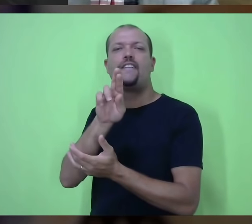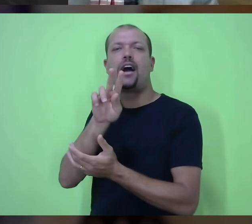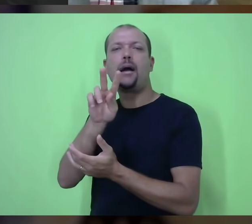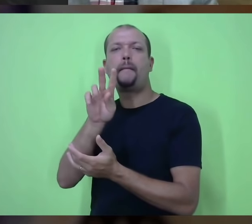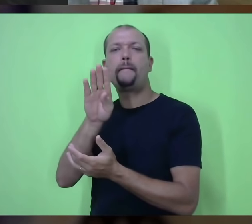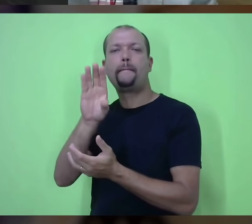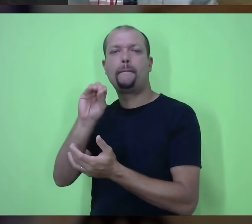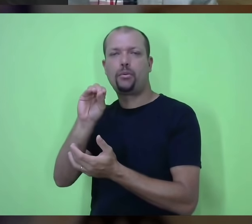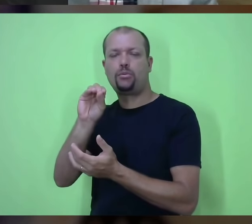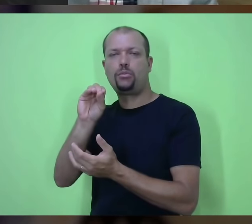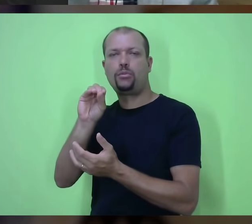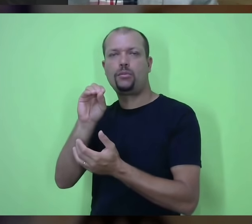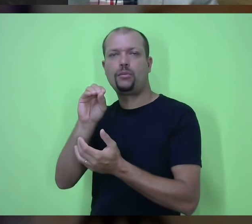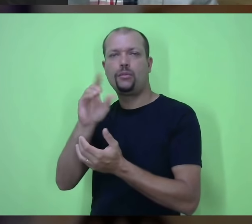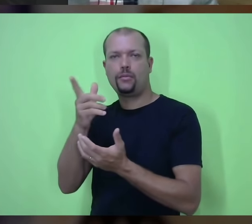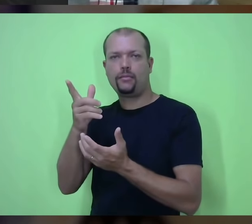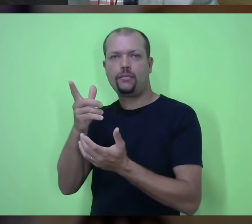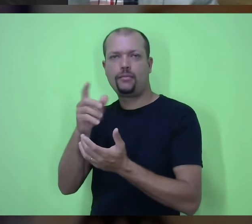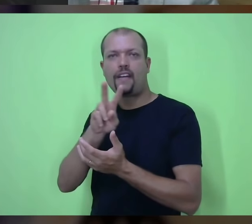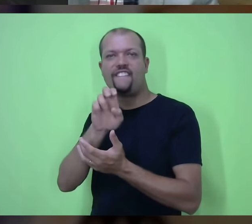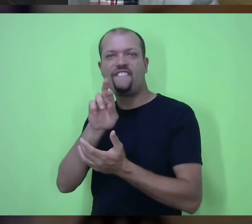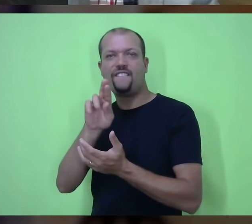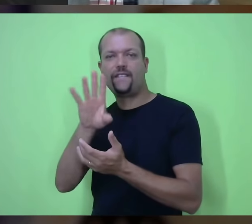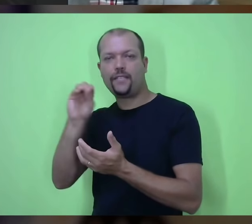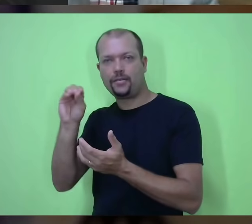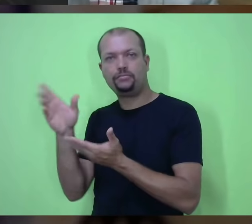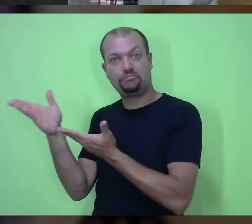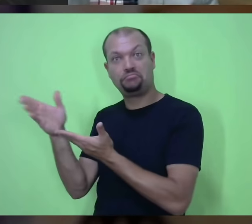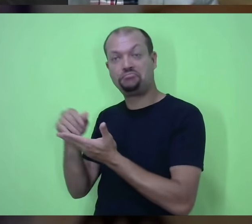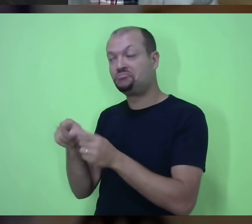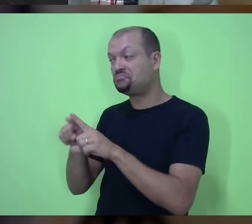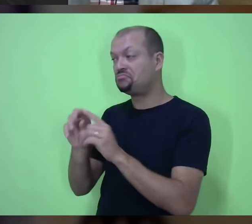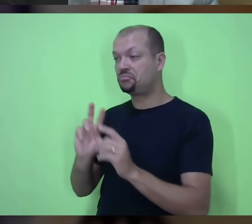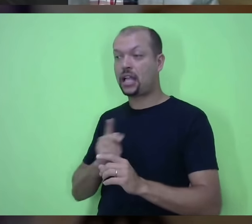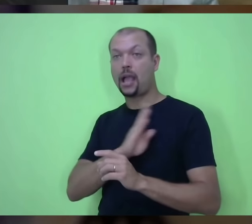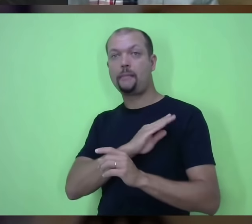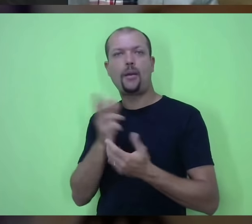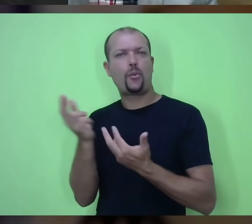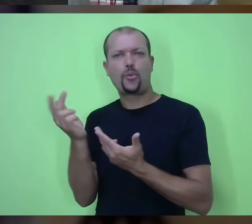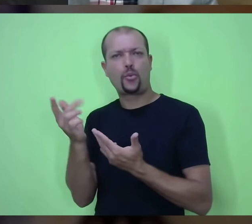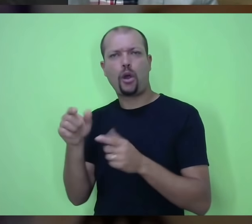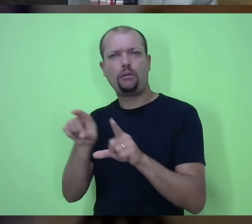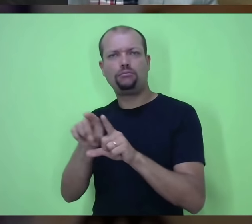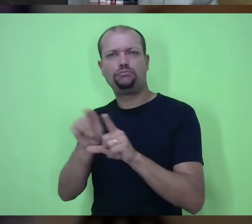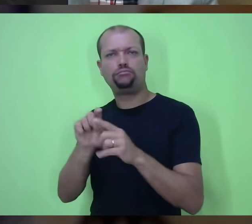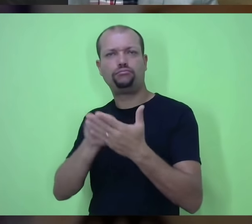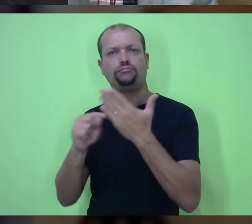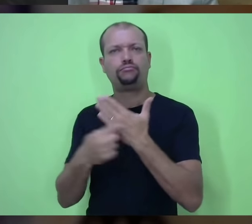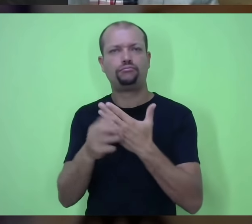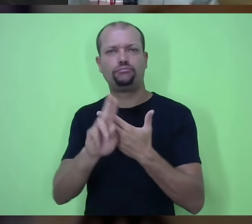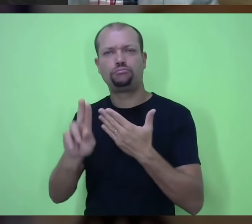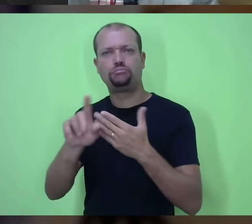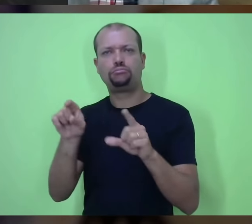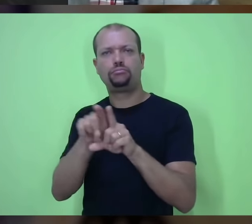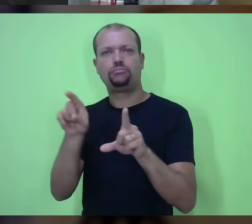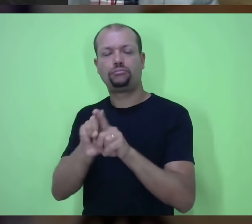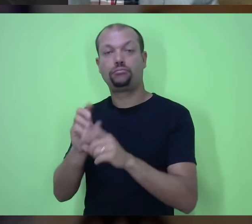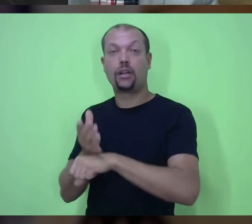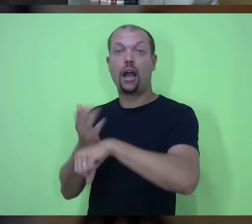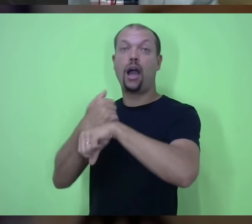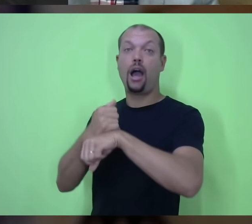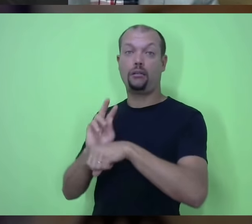para trabalhar a divindade de Cristo. E o livro de Hebreus é um co-irmão ali com o livro de João, apesar de ter